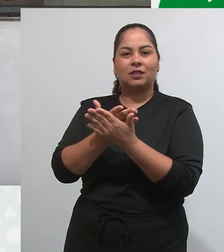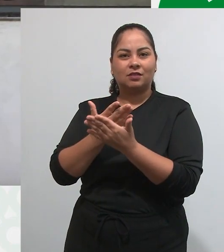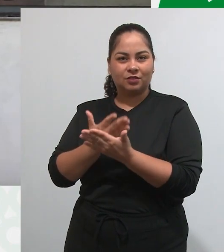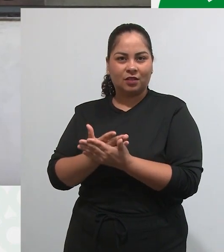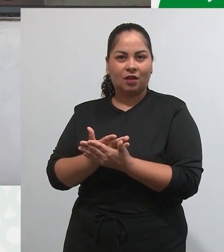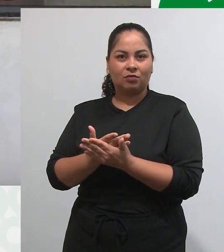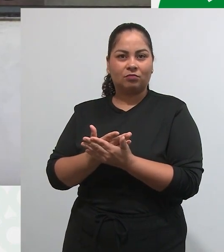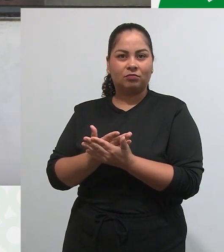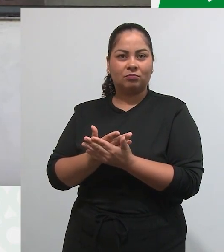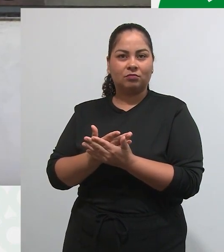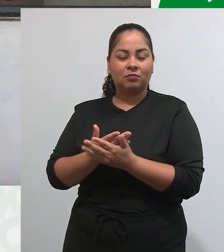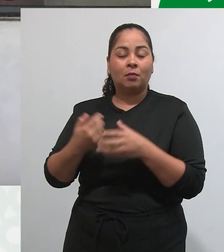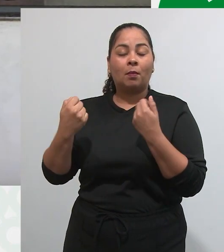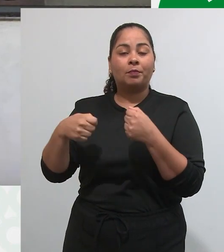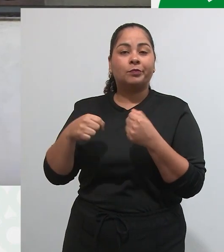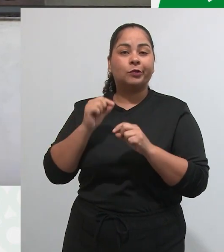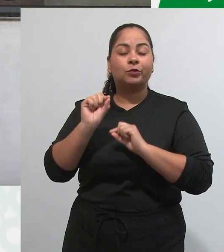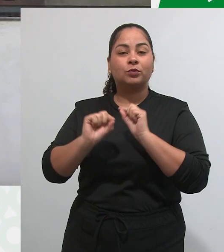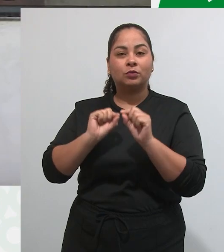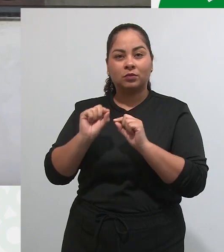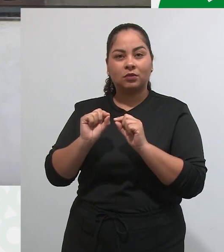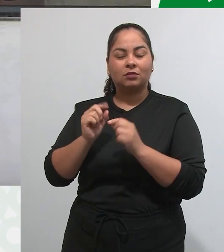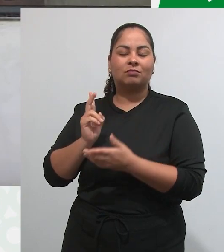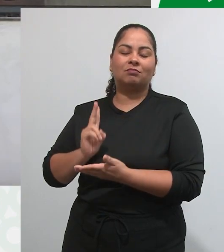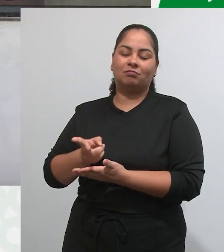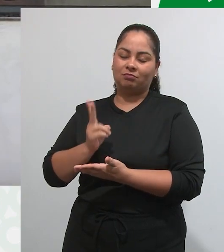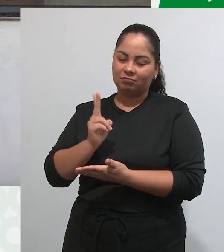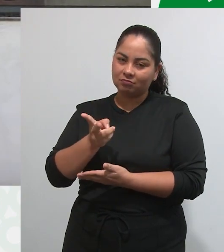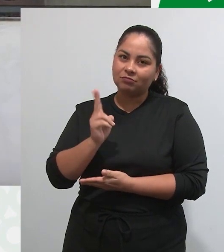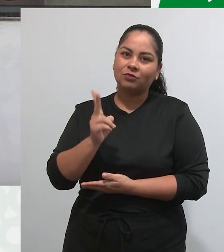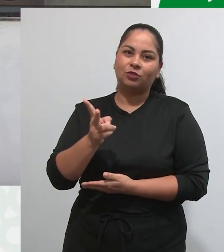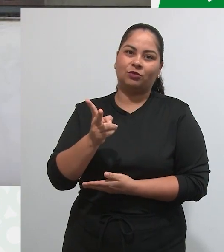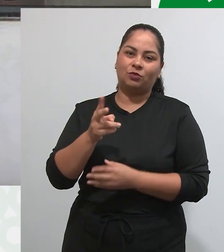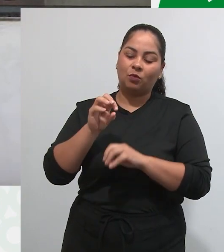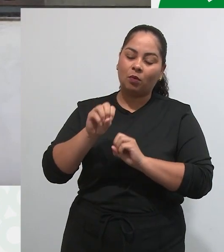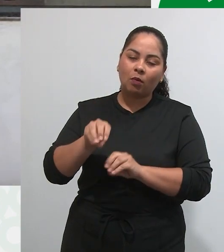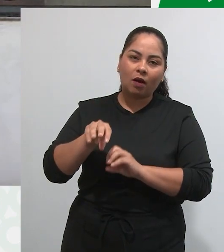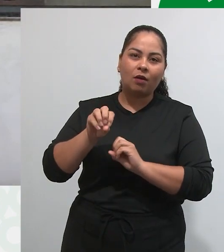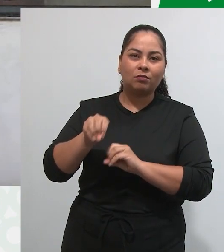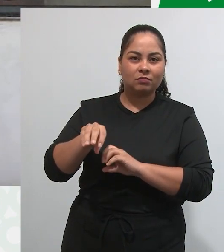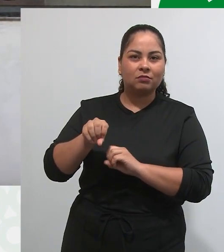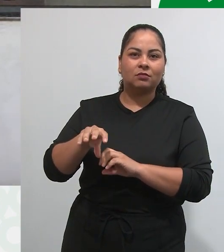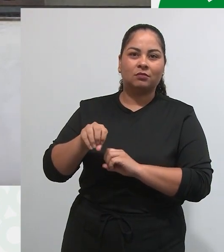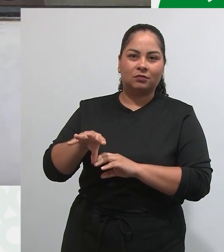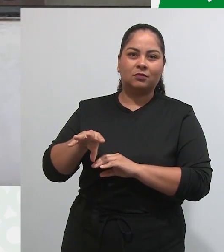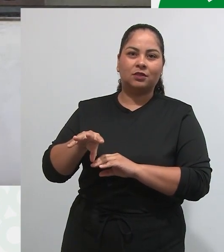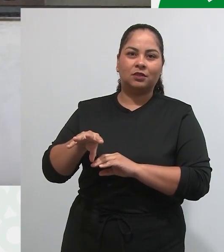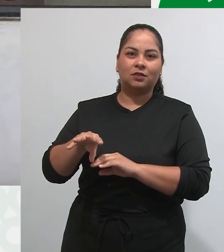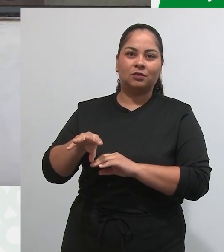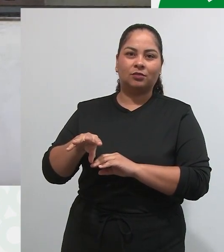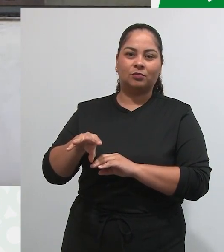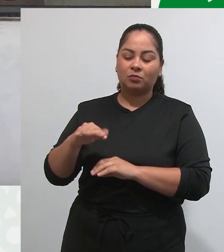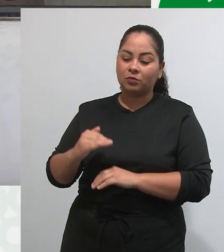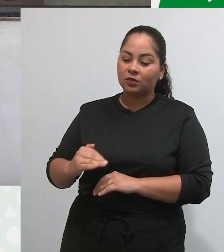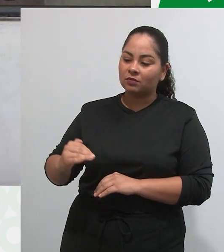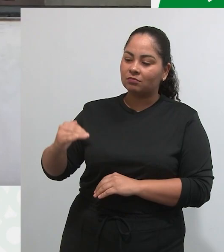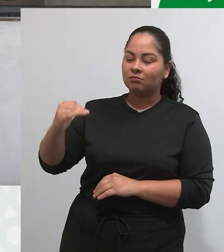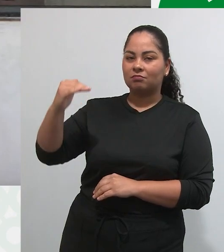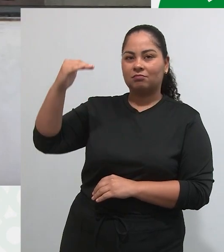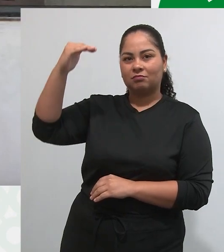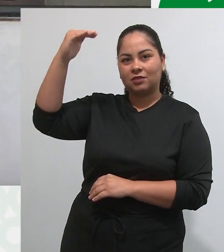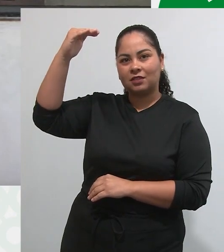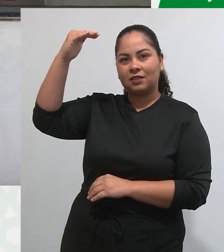ingressando no estudo, eles precisam que essa continuidade, que essa formação